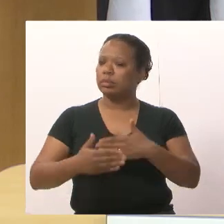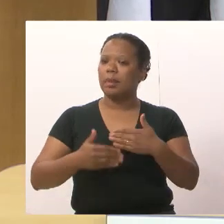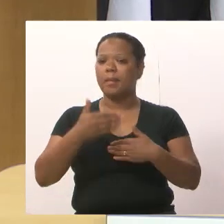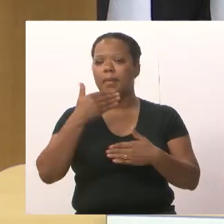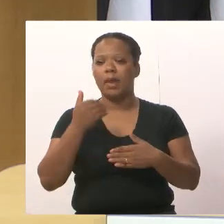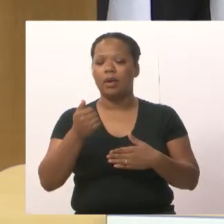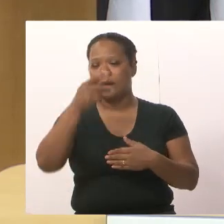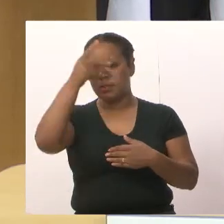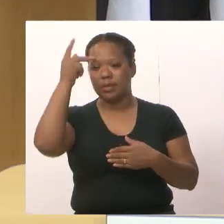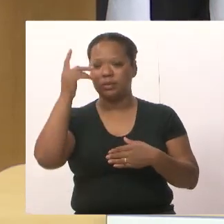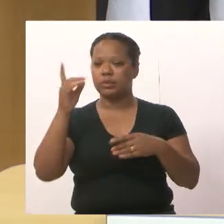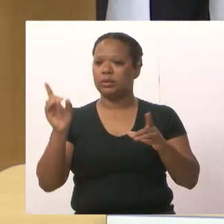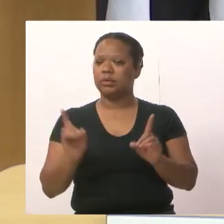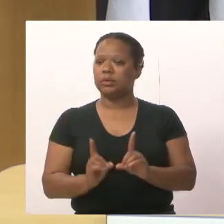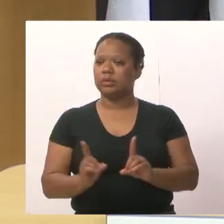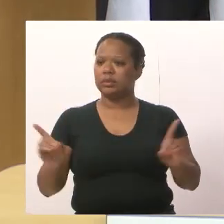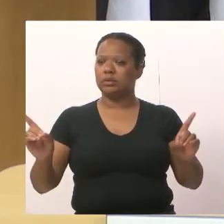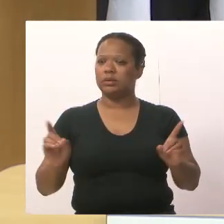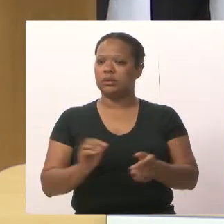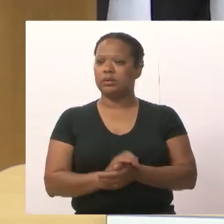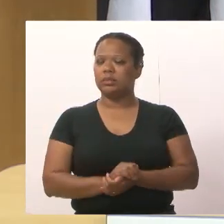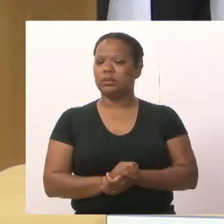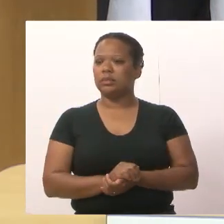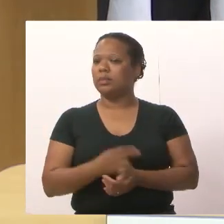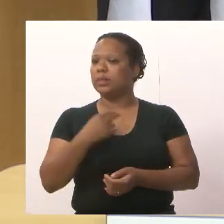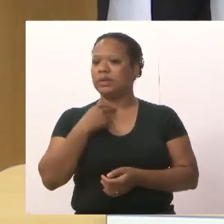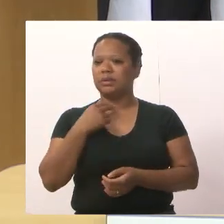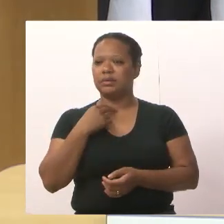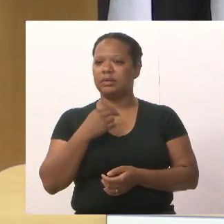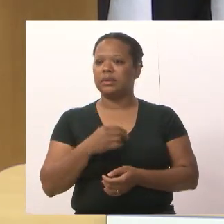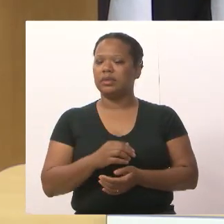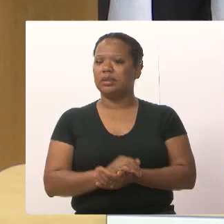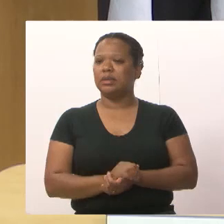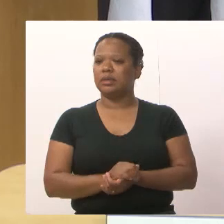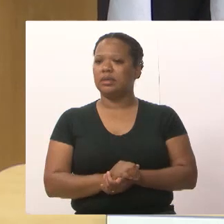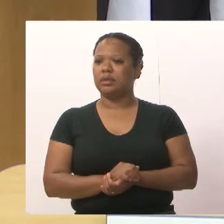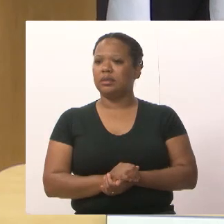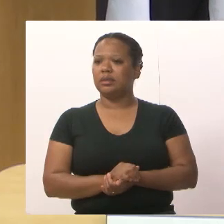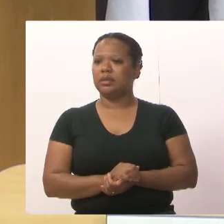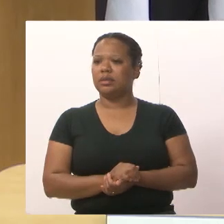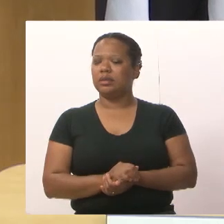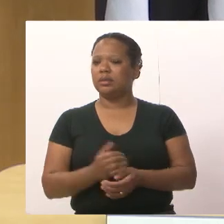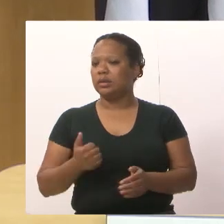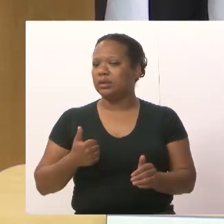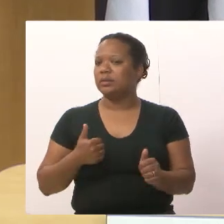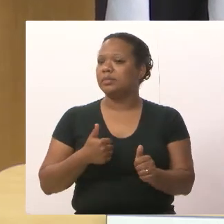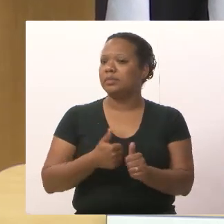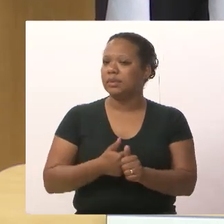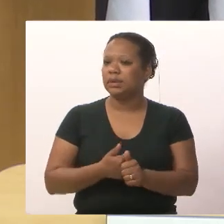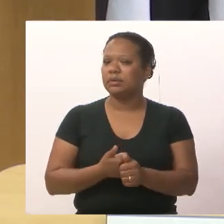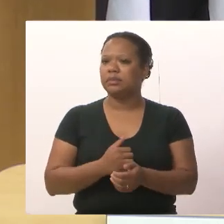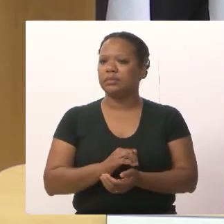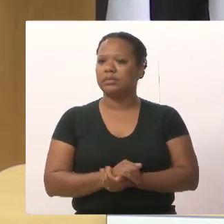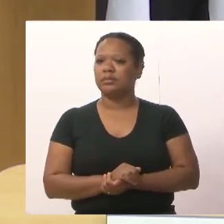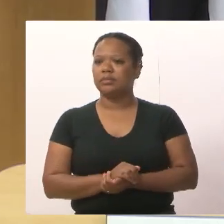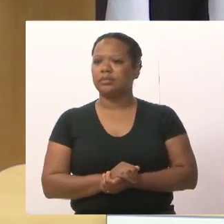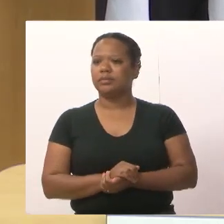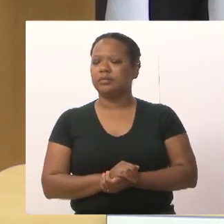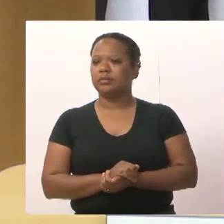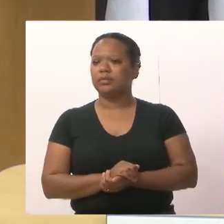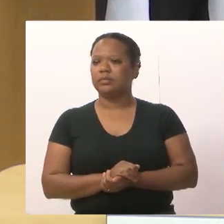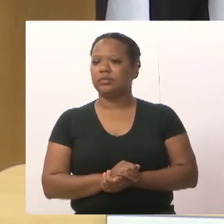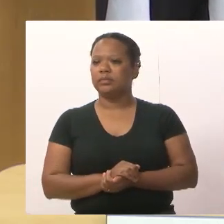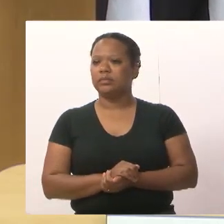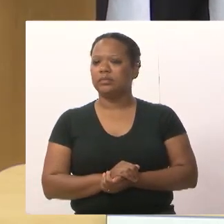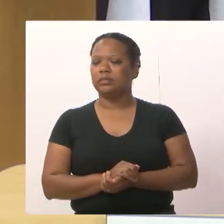com deficiência. Ela não precisava ficar se locomovendo, a comida estava perto. Mas com